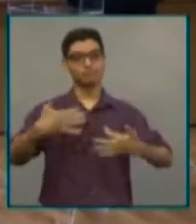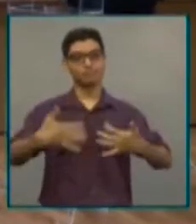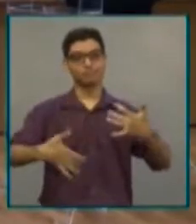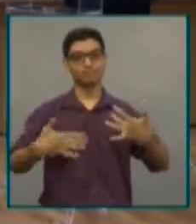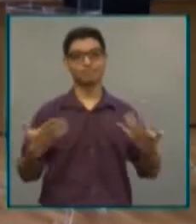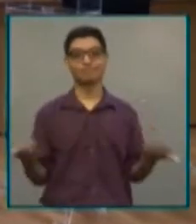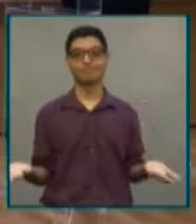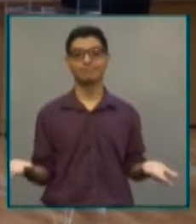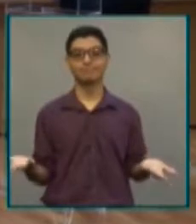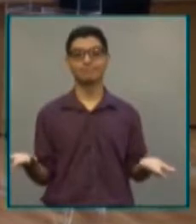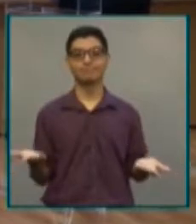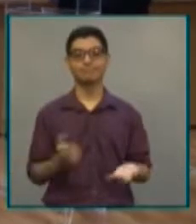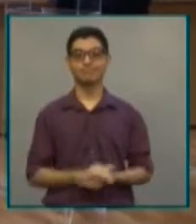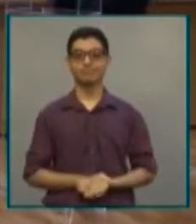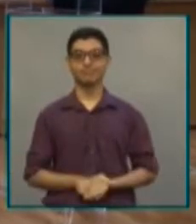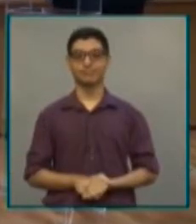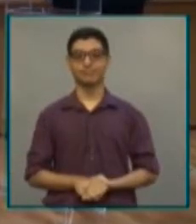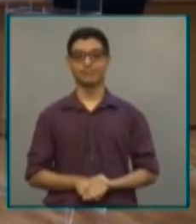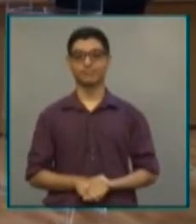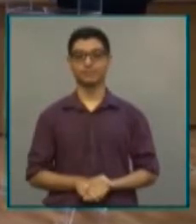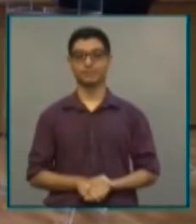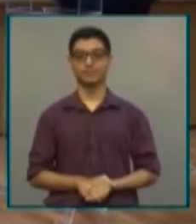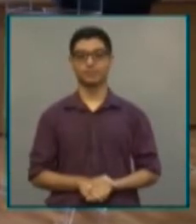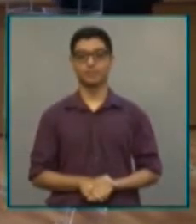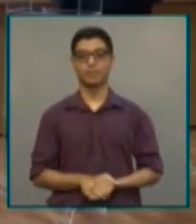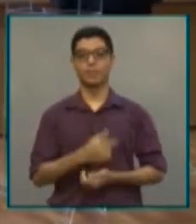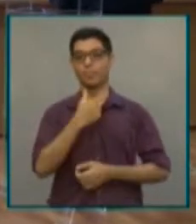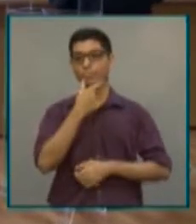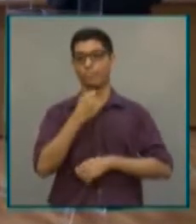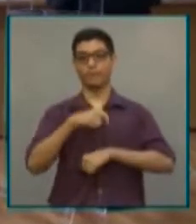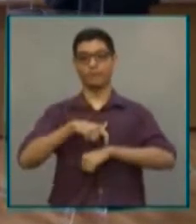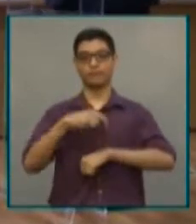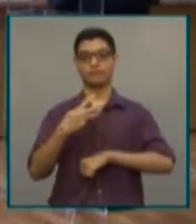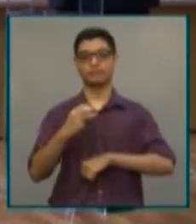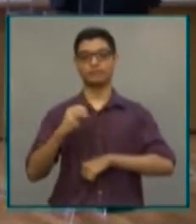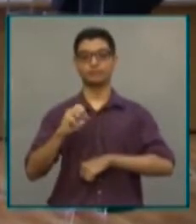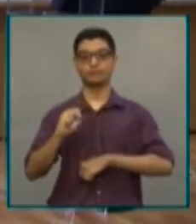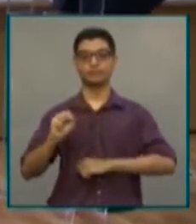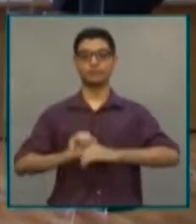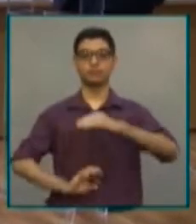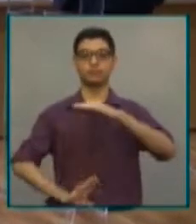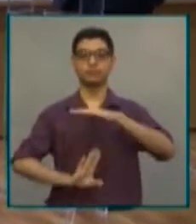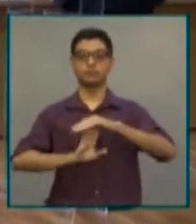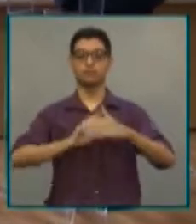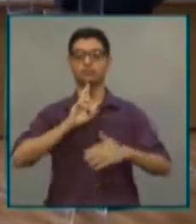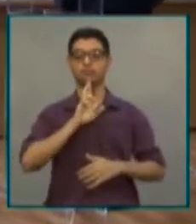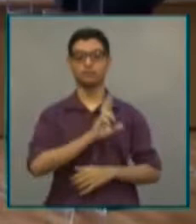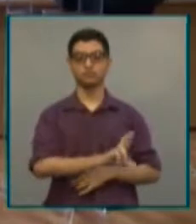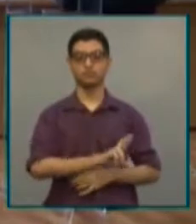Candidato Erinaldo Dantas tem até 30 segundos para a tréplica.